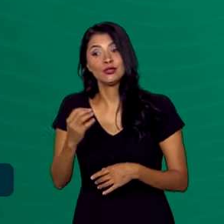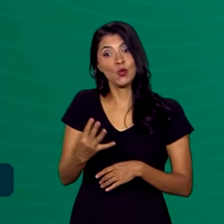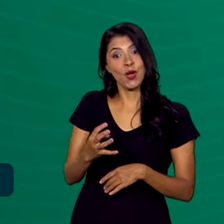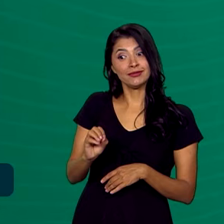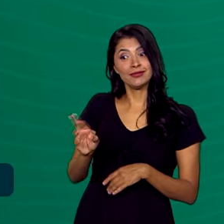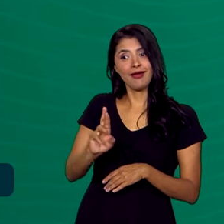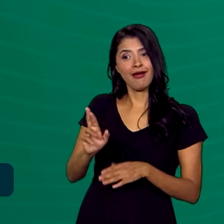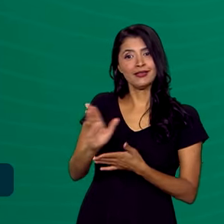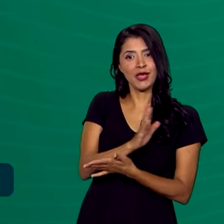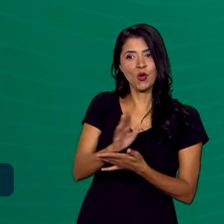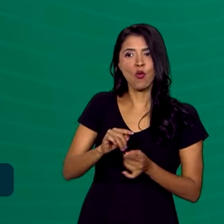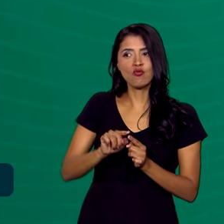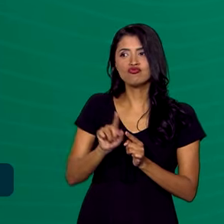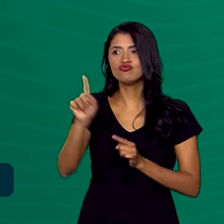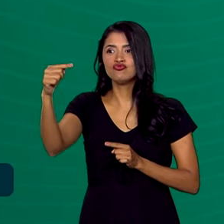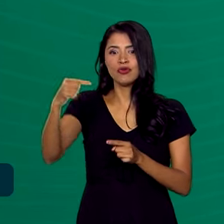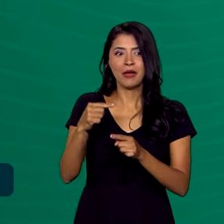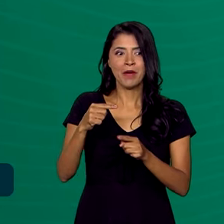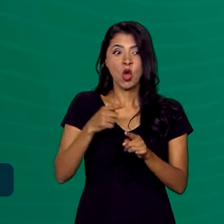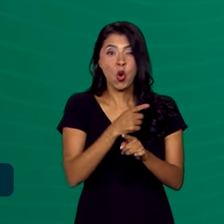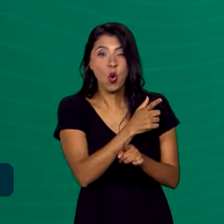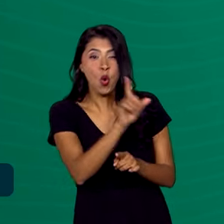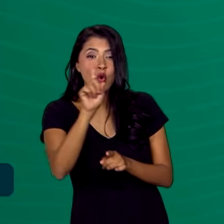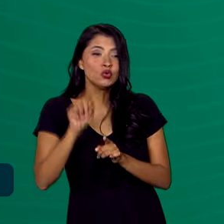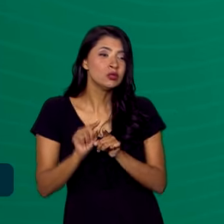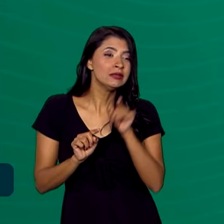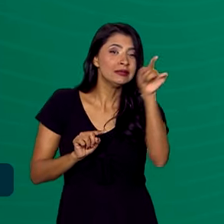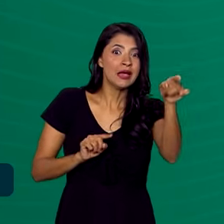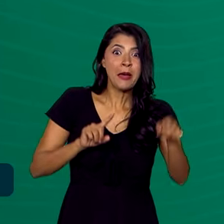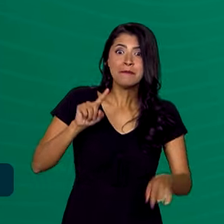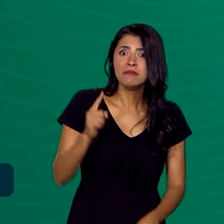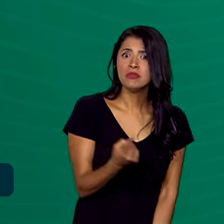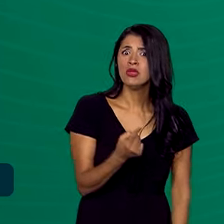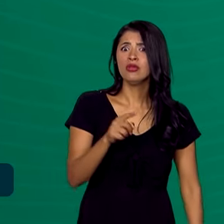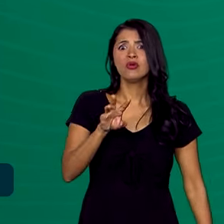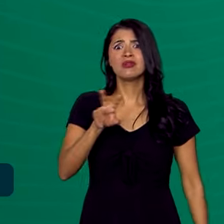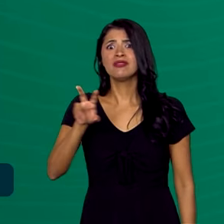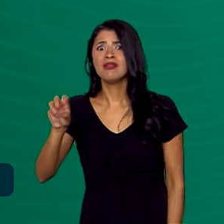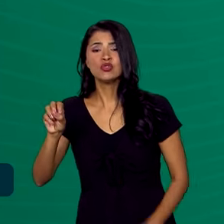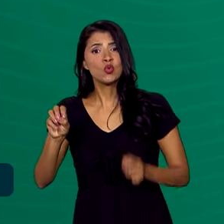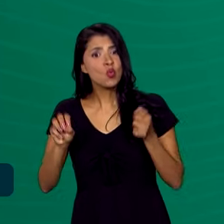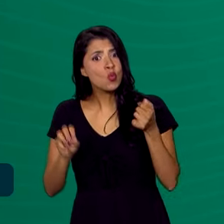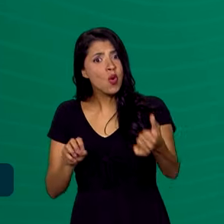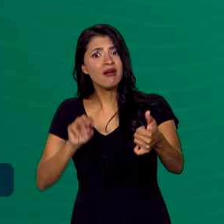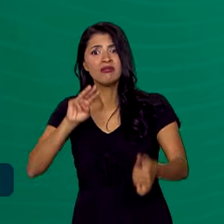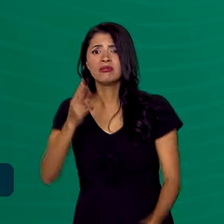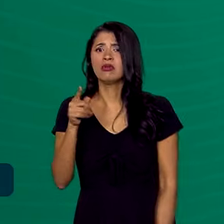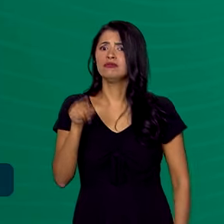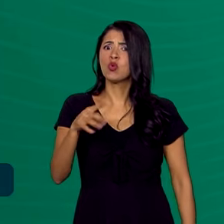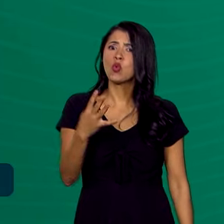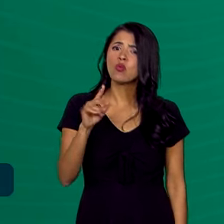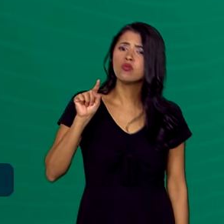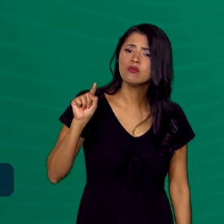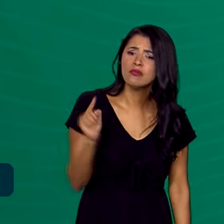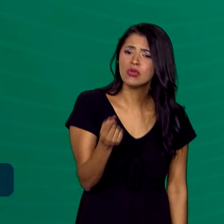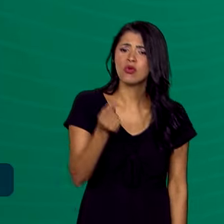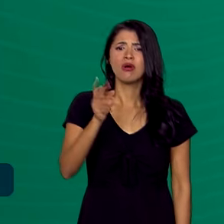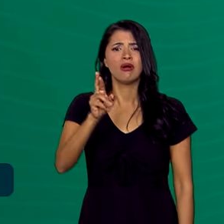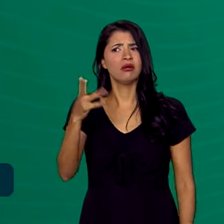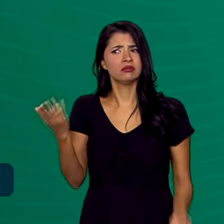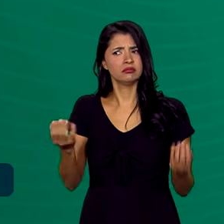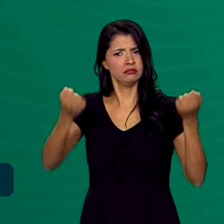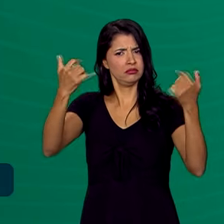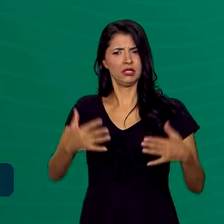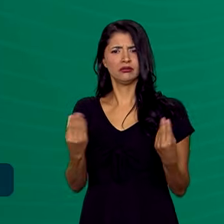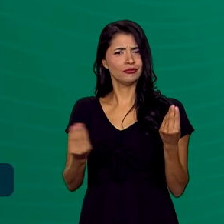trechos, mas tem outros, né, que saíram de R$ 1.500 para quase R$ 3.500, R$ 4.000 reais, que são